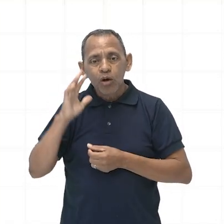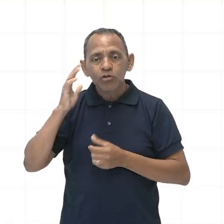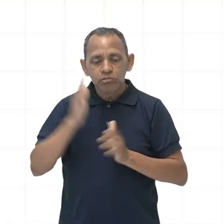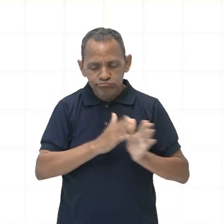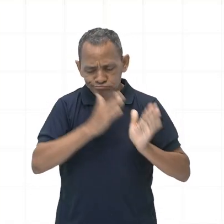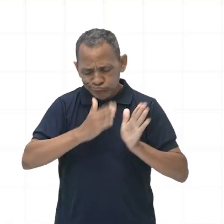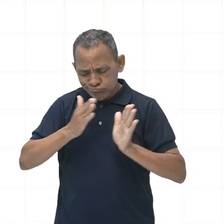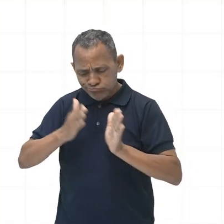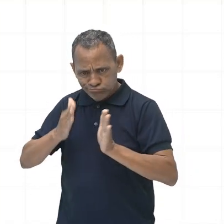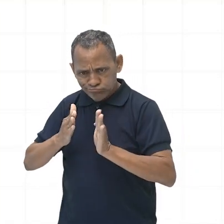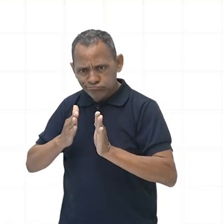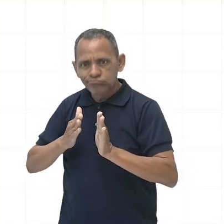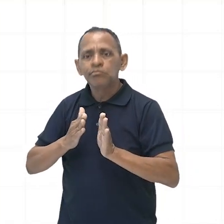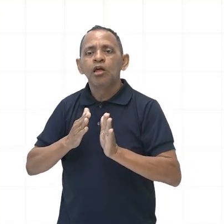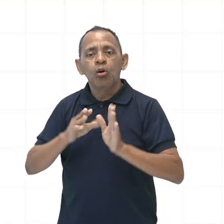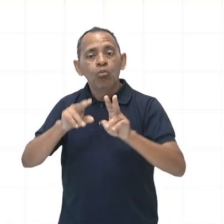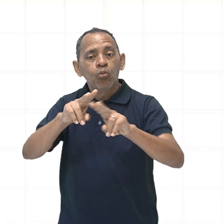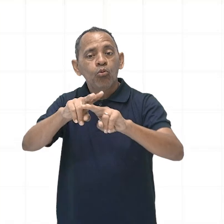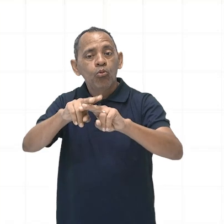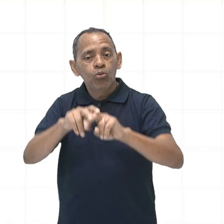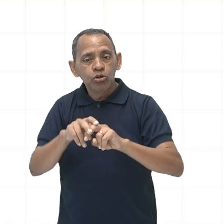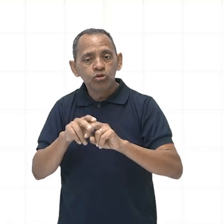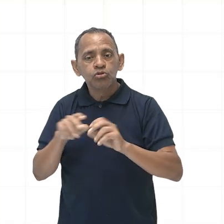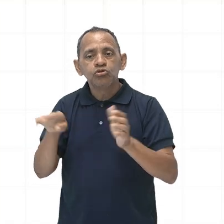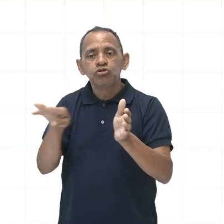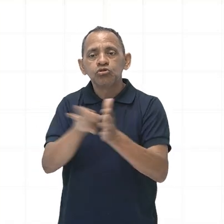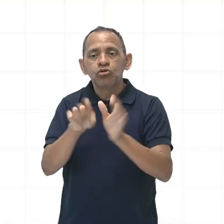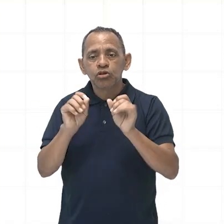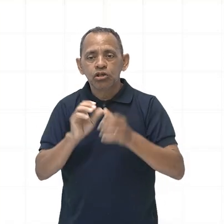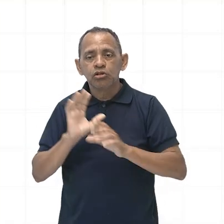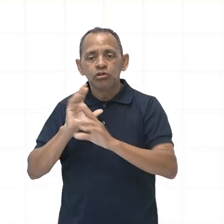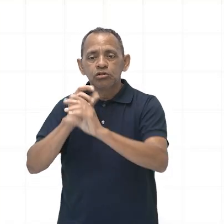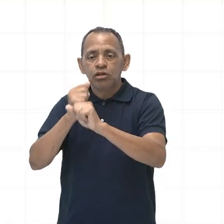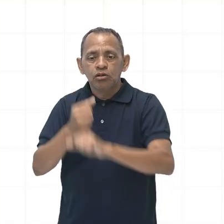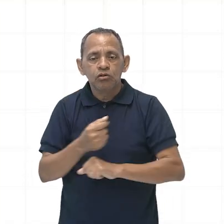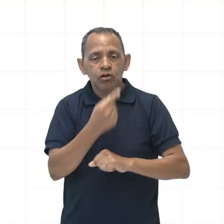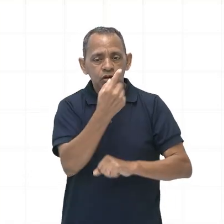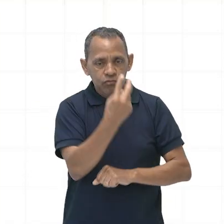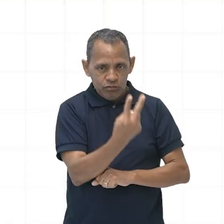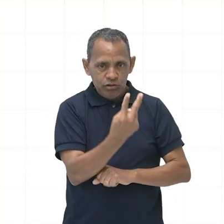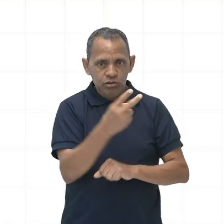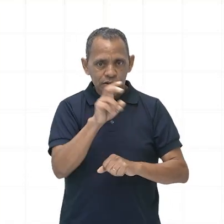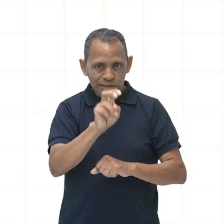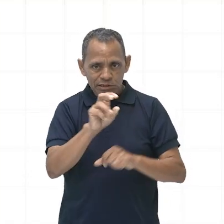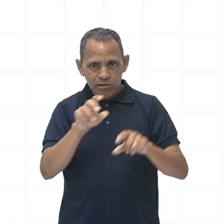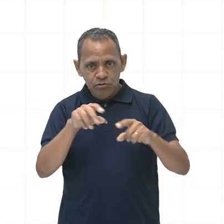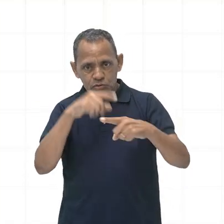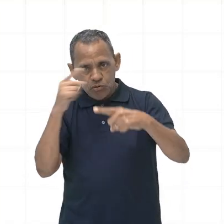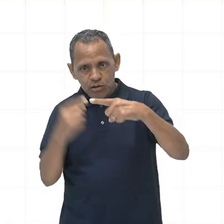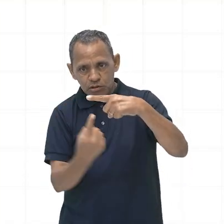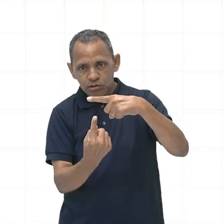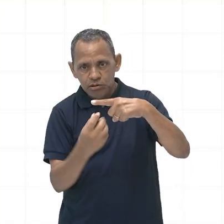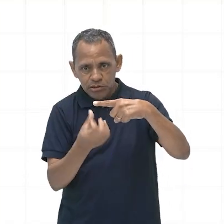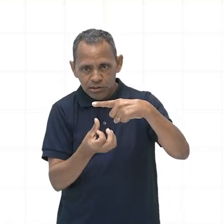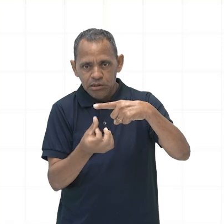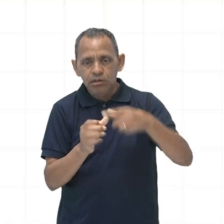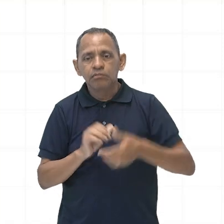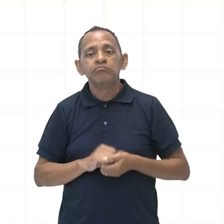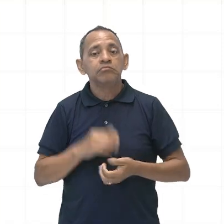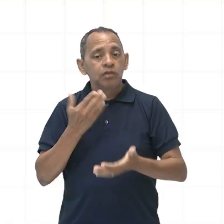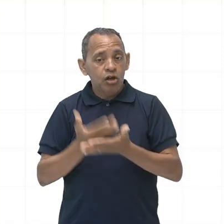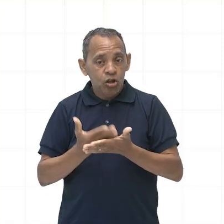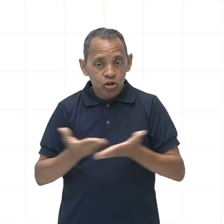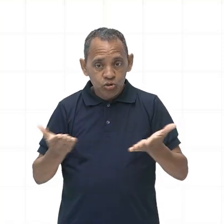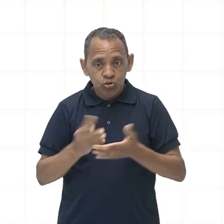que chegou nesse resultado de 25 sobre 16. Então, muito bem, essa foi a nossa aula sobre